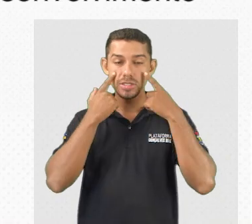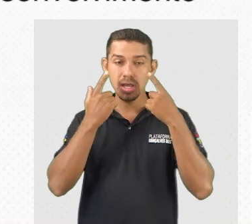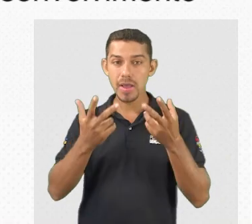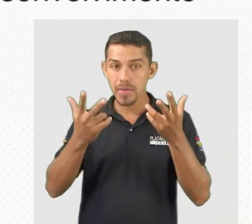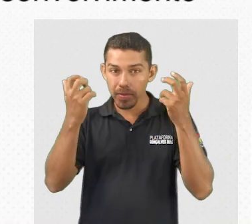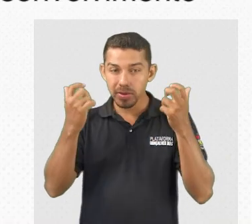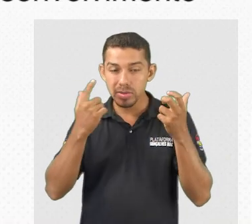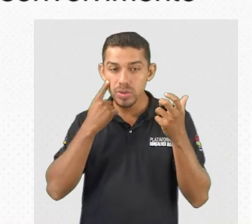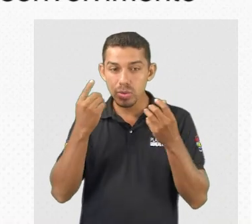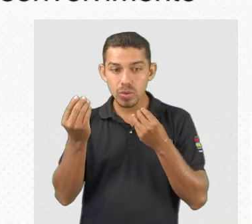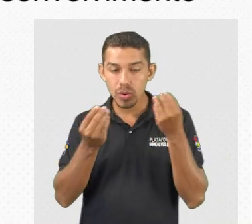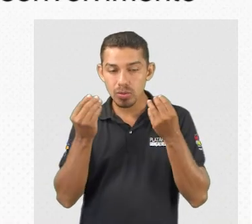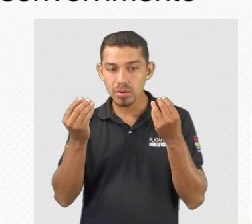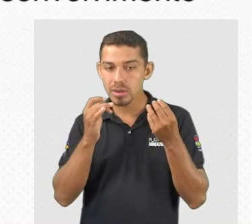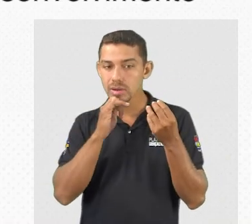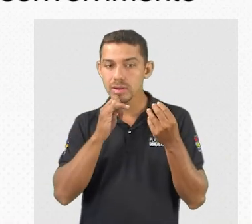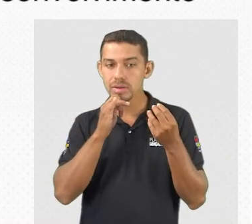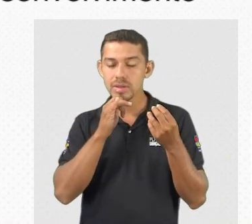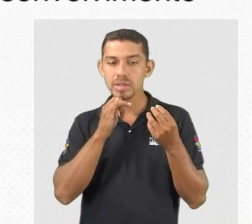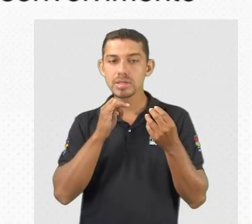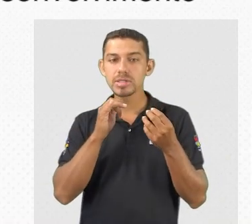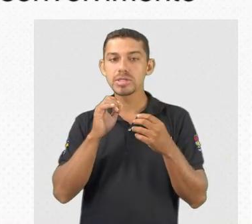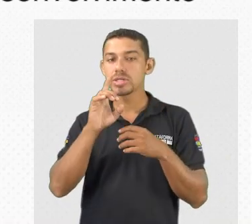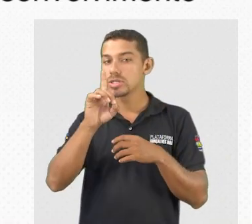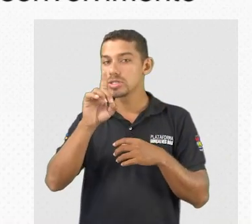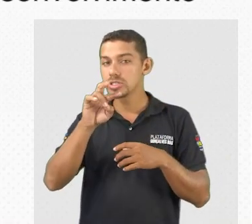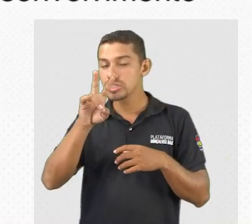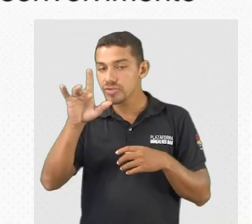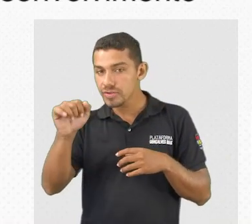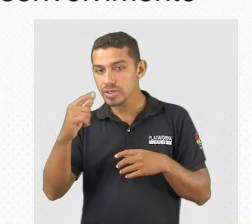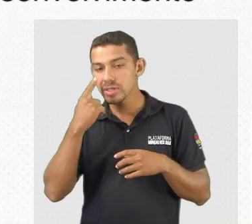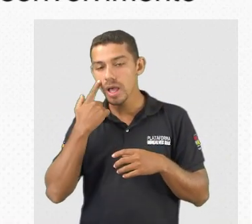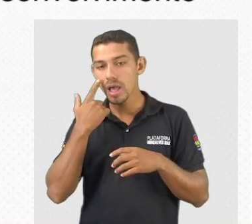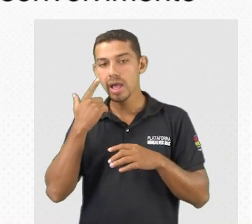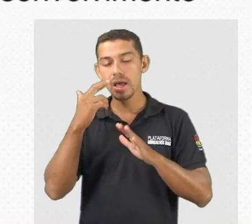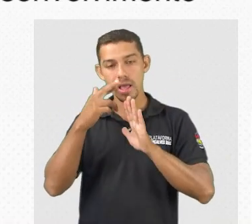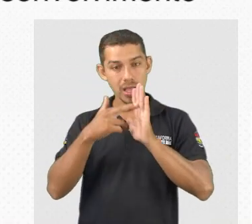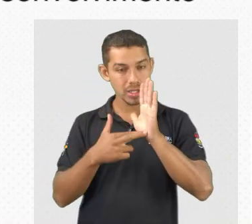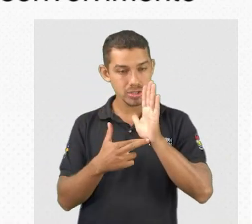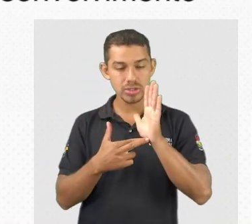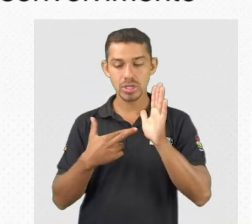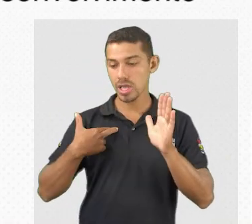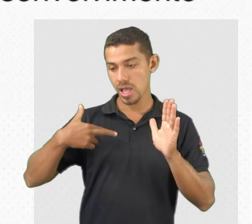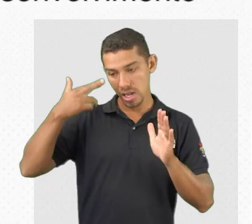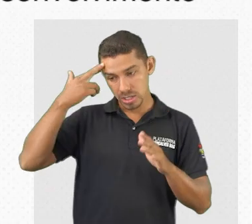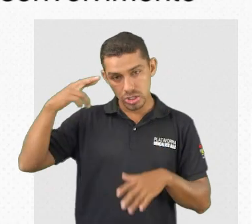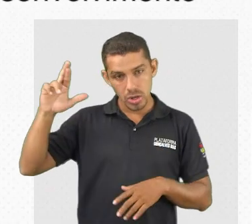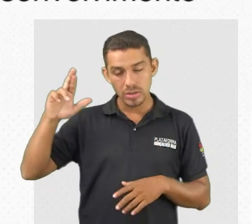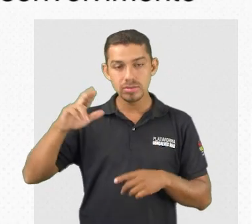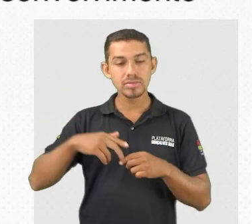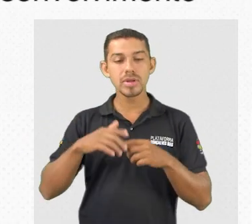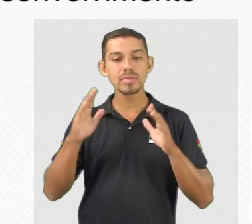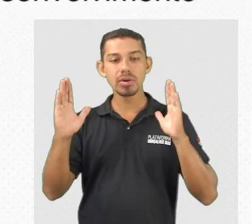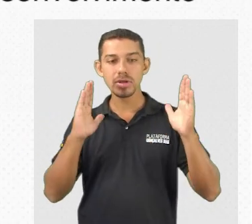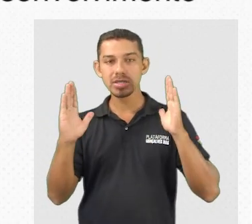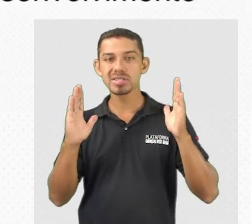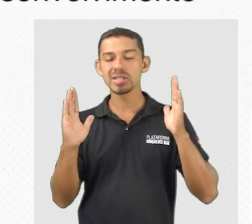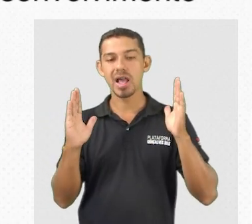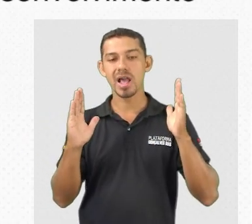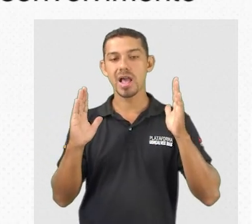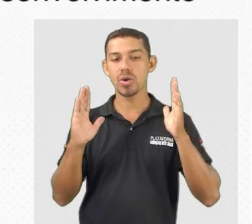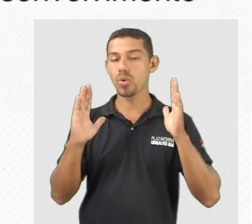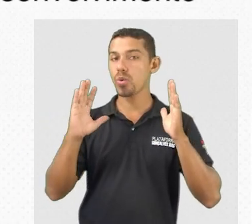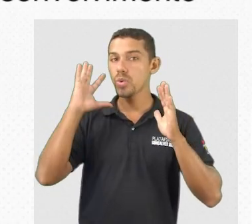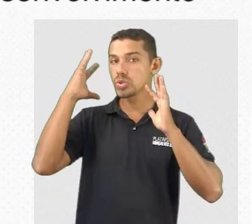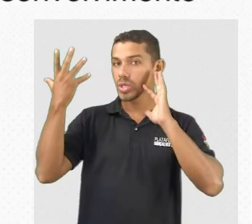como coisas que têm a ver com uma ordem divina, portanto religiosa, e passam a ser vistos como integrantes da condição